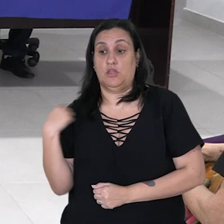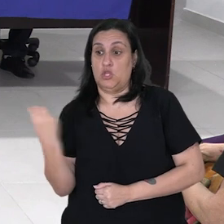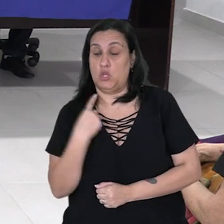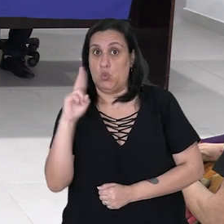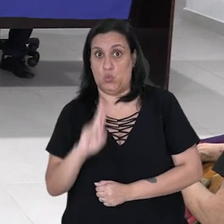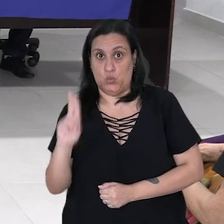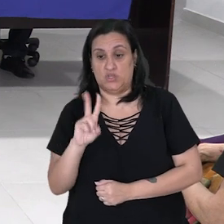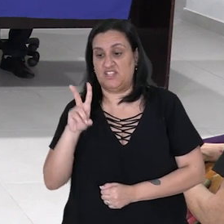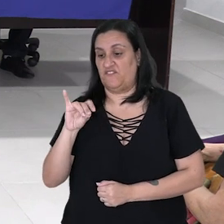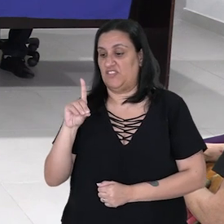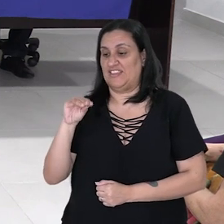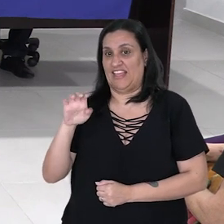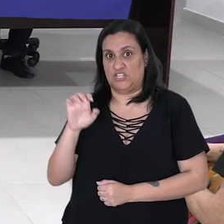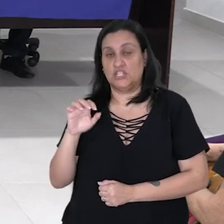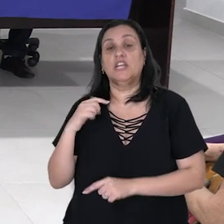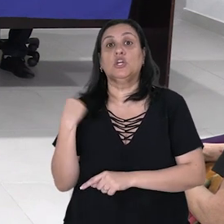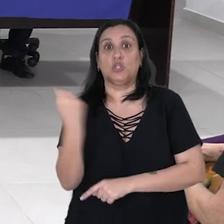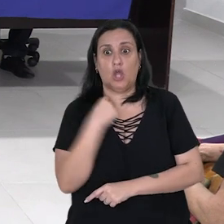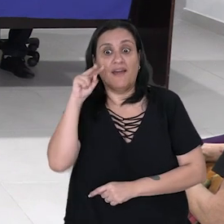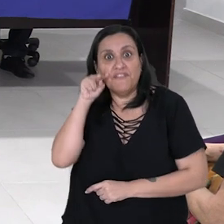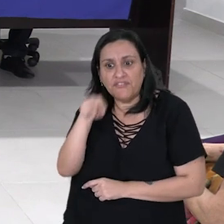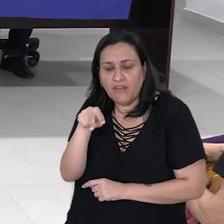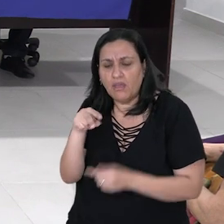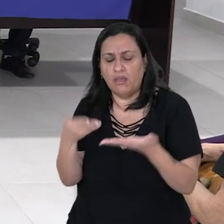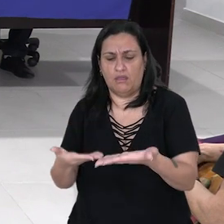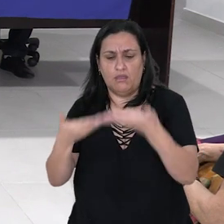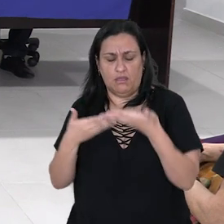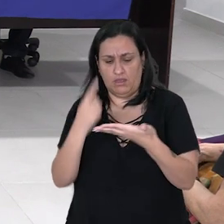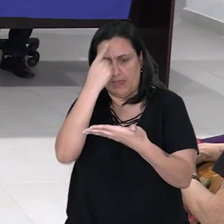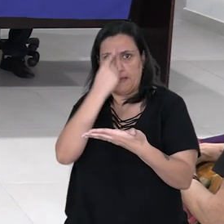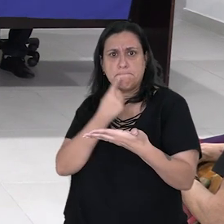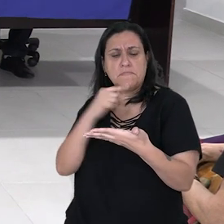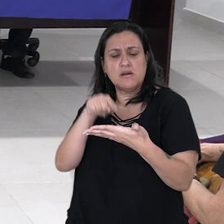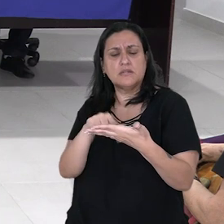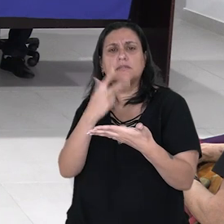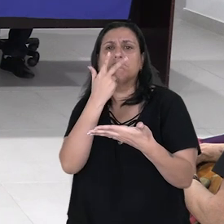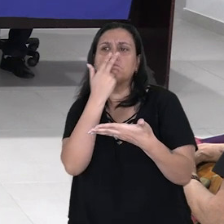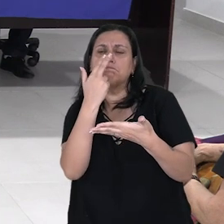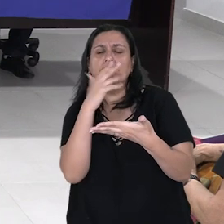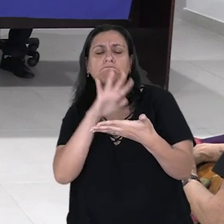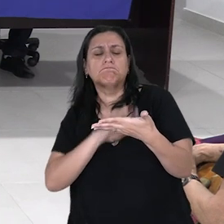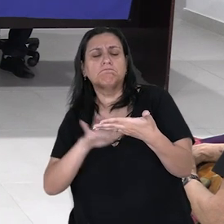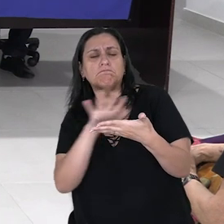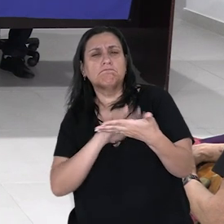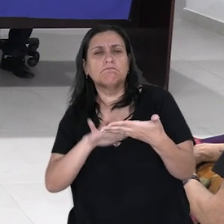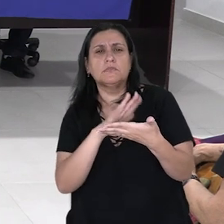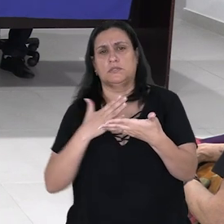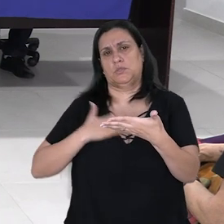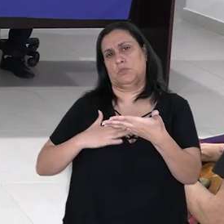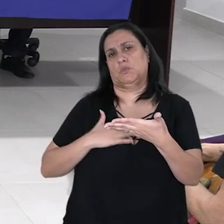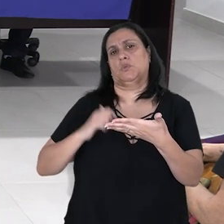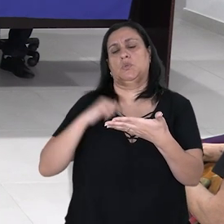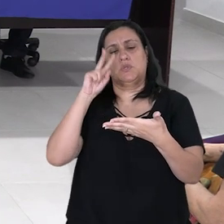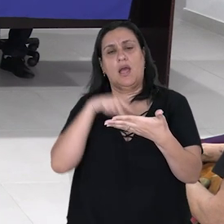usa. Então, pra gente que é vidente, essas fotos servem inclusive para relaxar